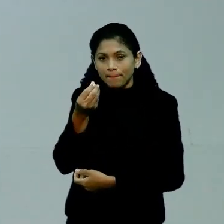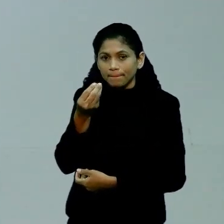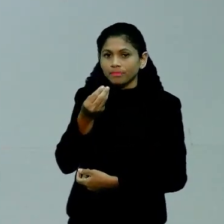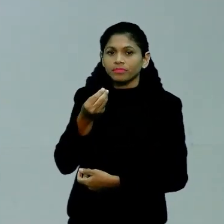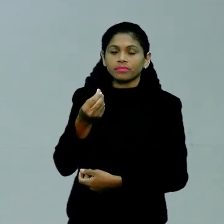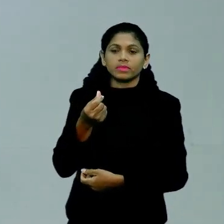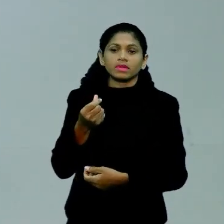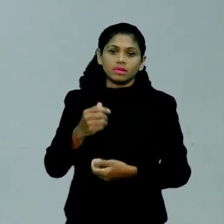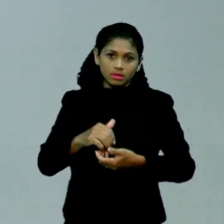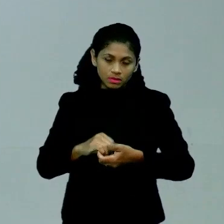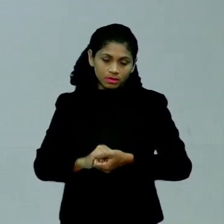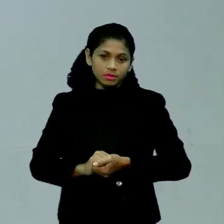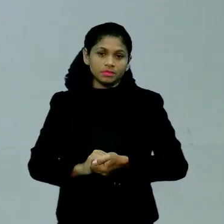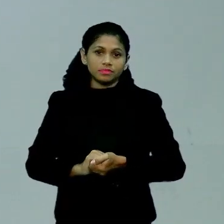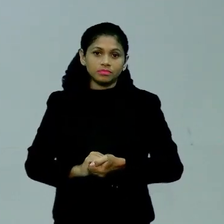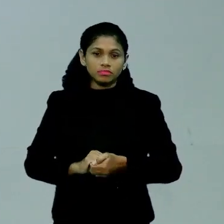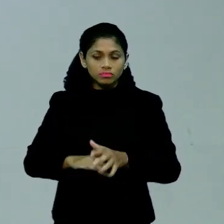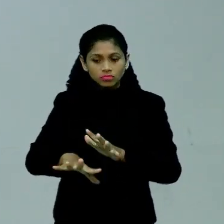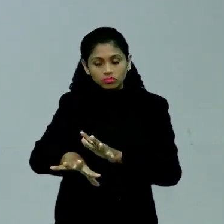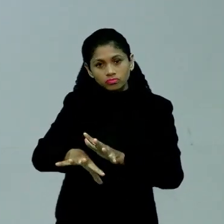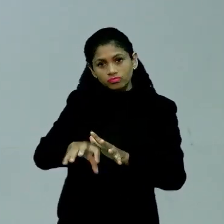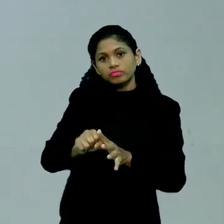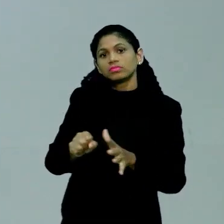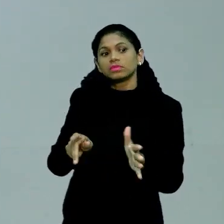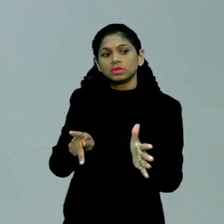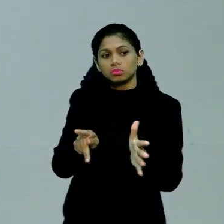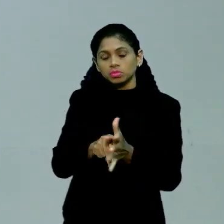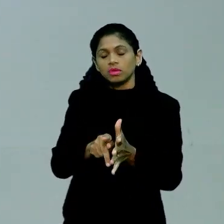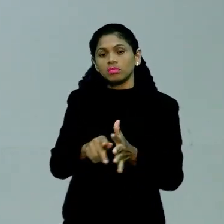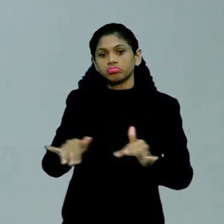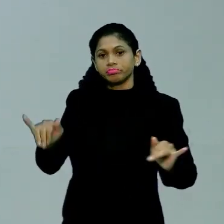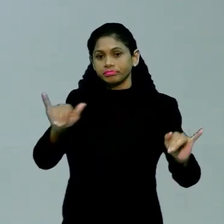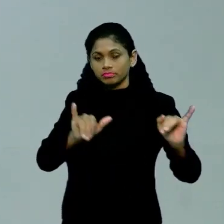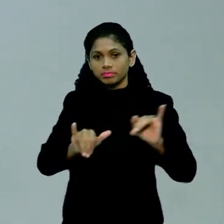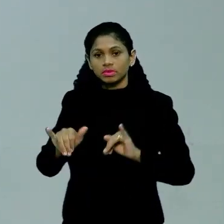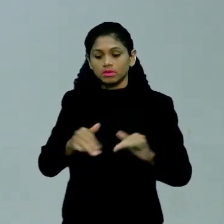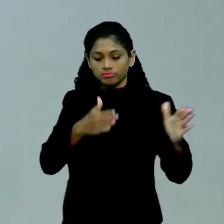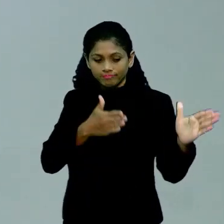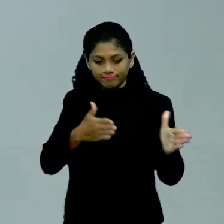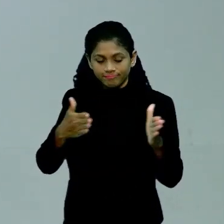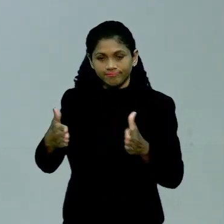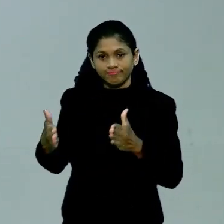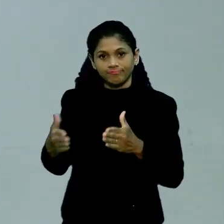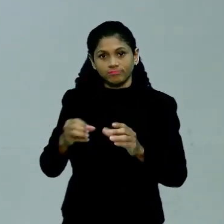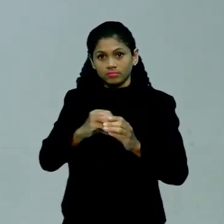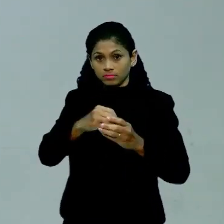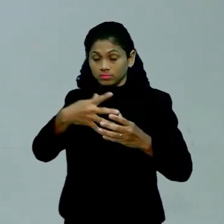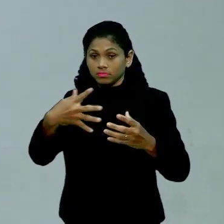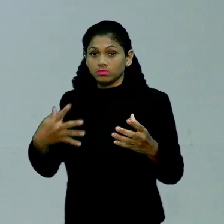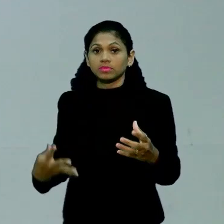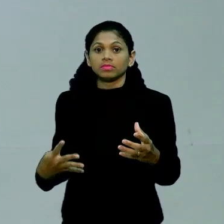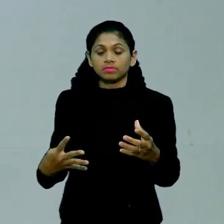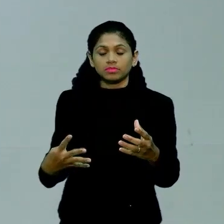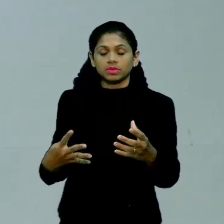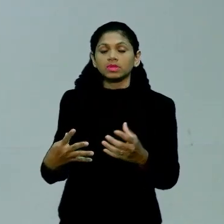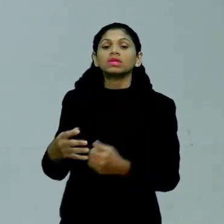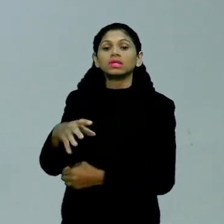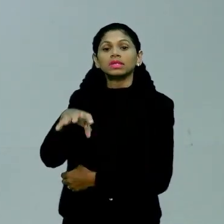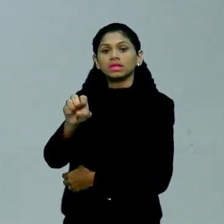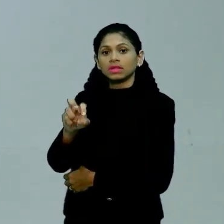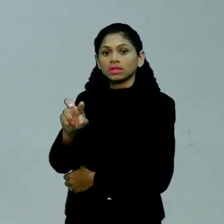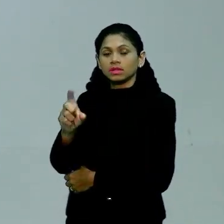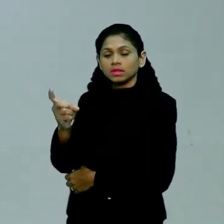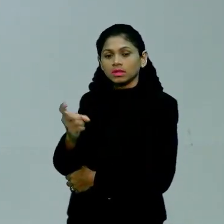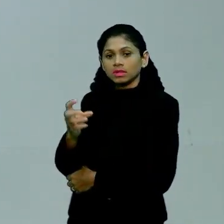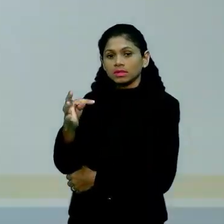água corrente, e extrair essas propriedades químicas, esse processo ele é caracterizado como extração. Então,